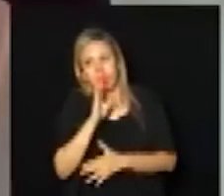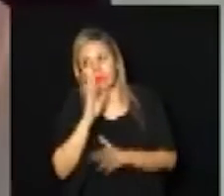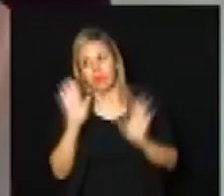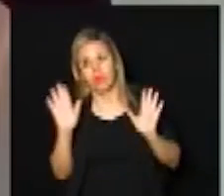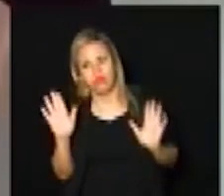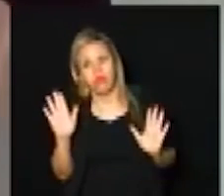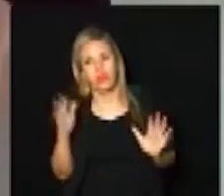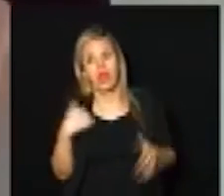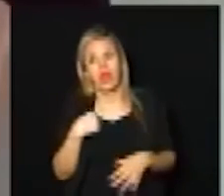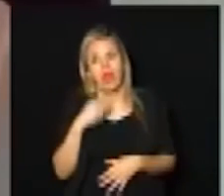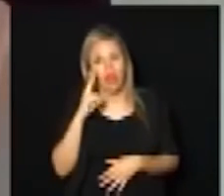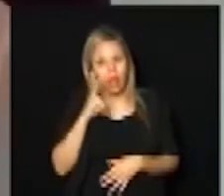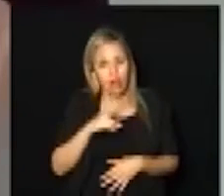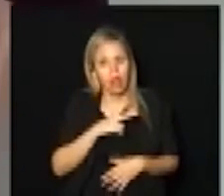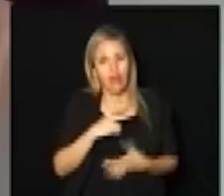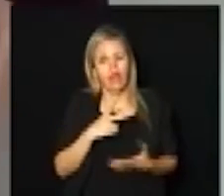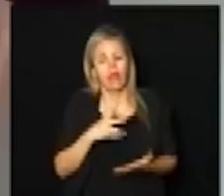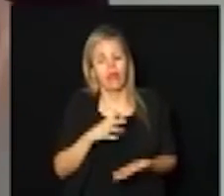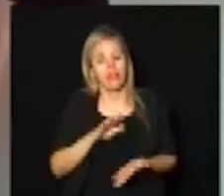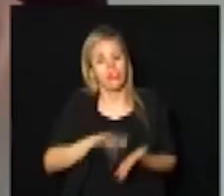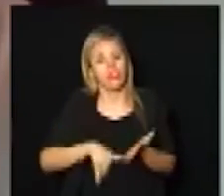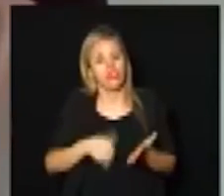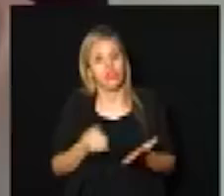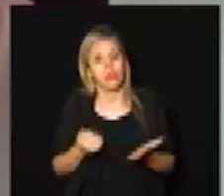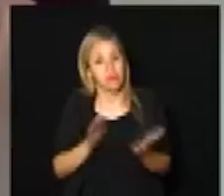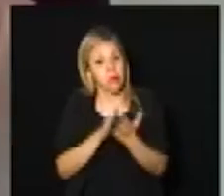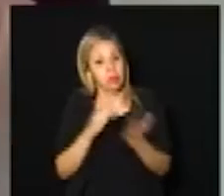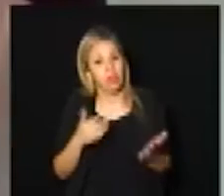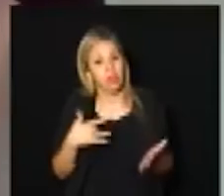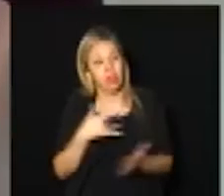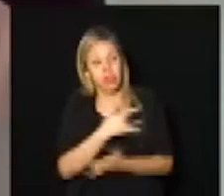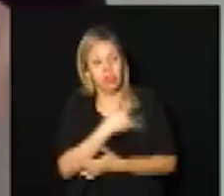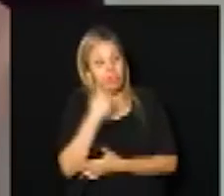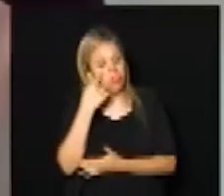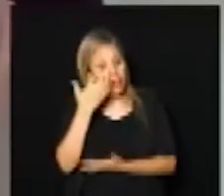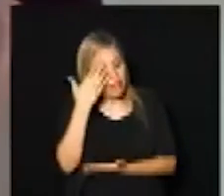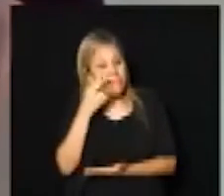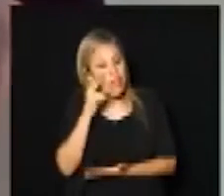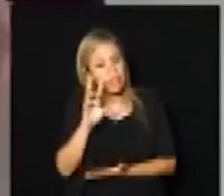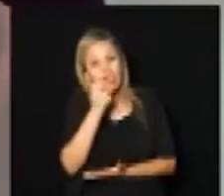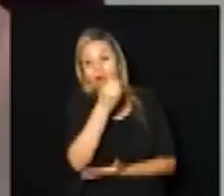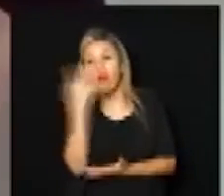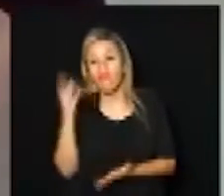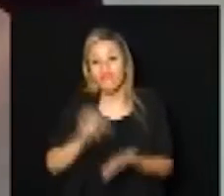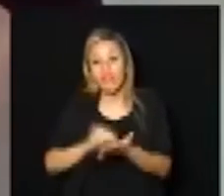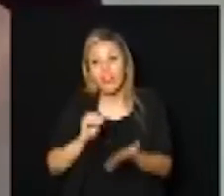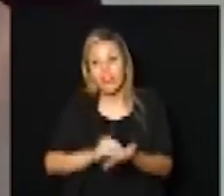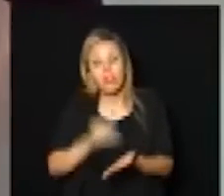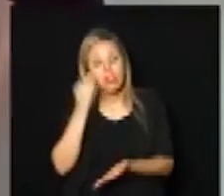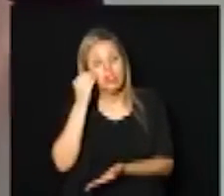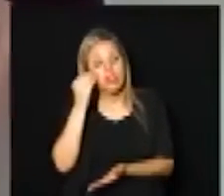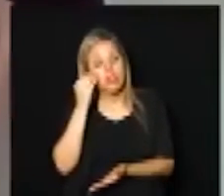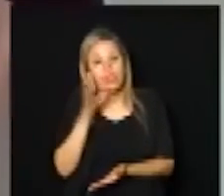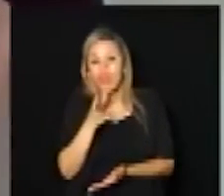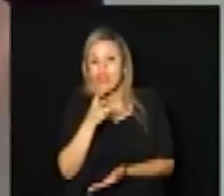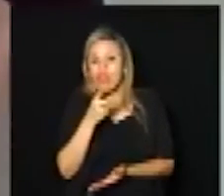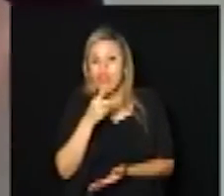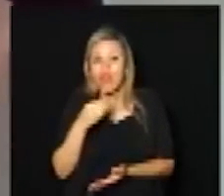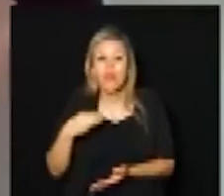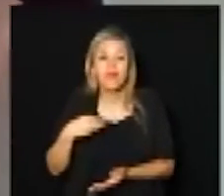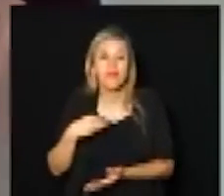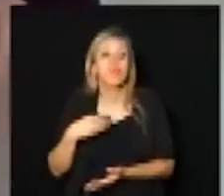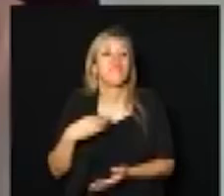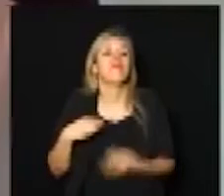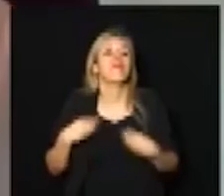gente tá tateando isso, seja do ponto de vista da saúde, né, que com a ausência de testes, com uma demora do Ministério da Saúde,